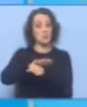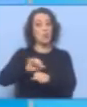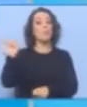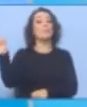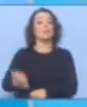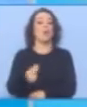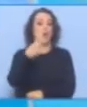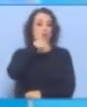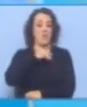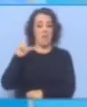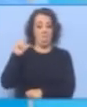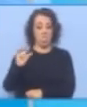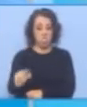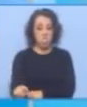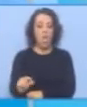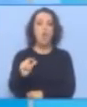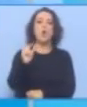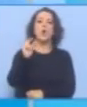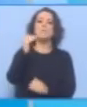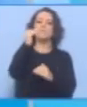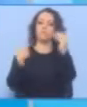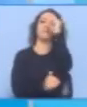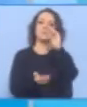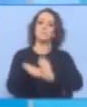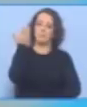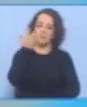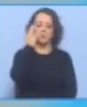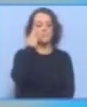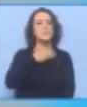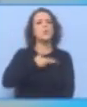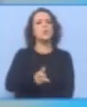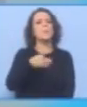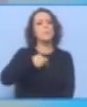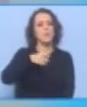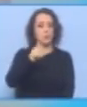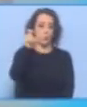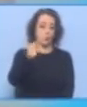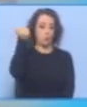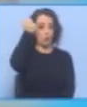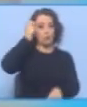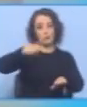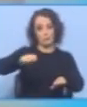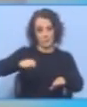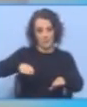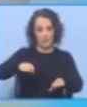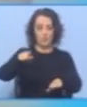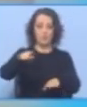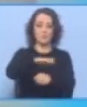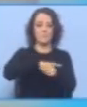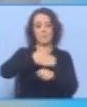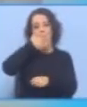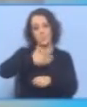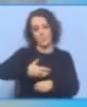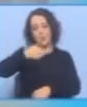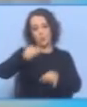salários mais baixos e justiças maiores. O Dr. Pedro Vaz Pato é juiz, portanto é do ambiente da justiça. De que forma é